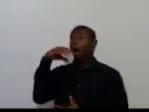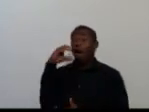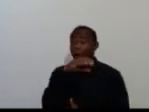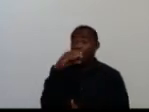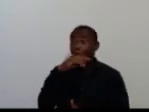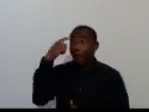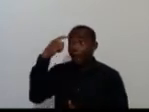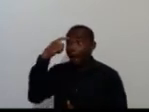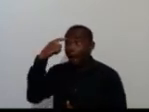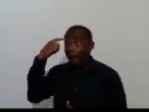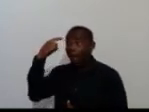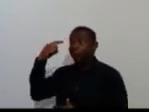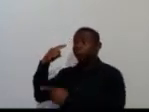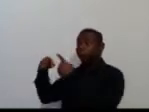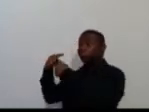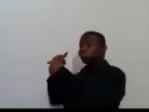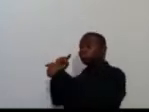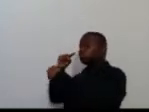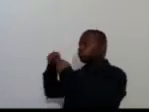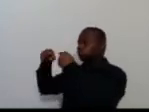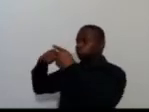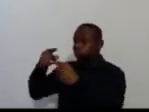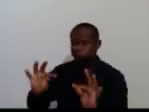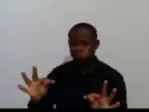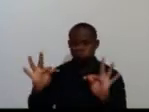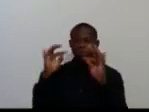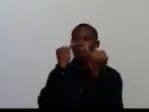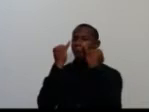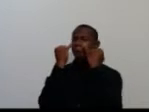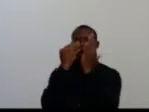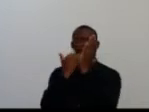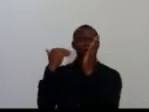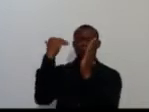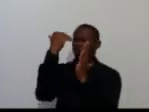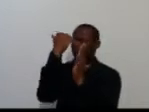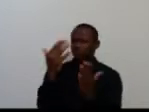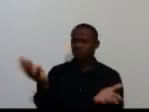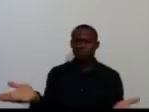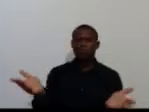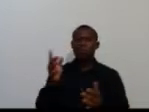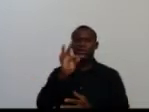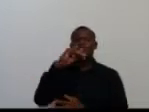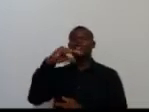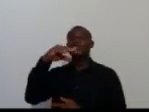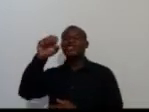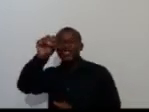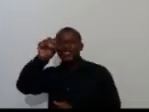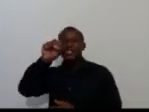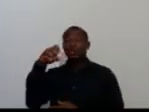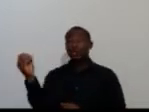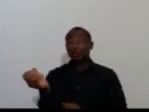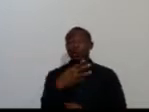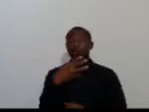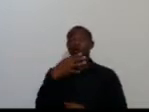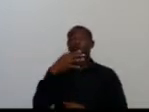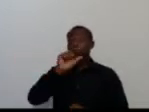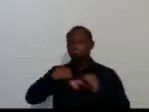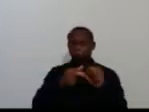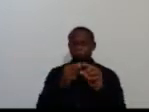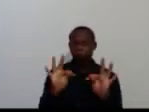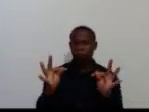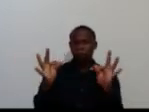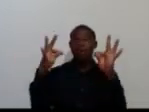de tecnologia da informação e da comunicação, ela é NTICs agora, aquelas novas tecnologias da informação e comunicação. Não, agora ela é TDTICs,